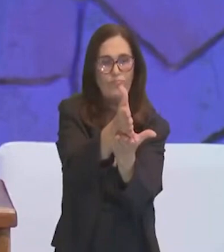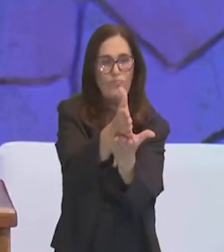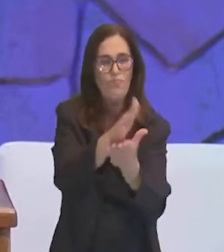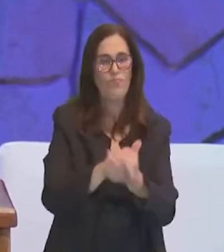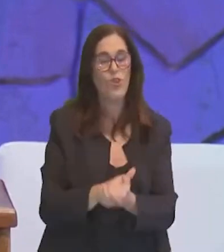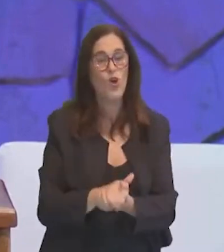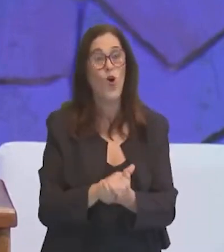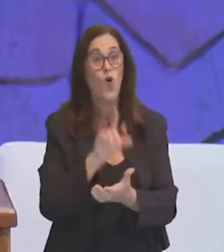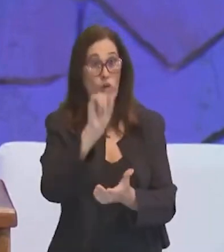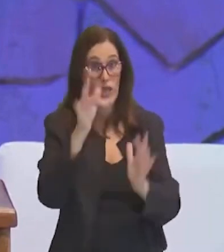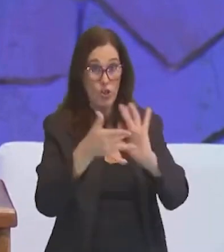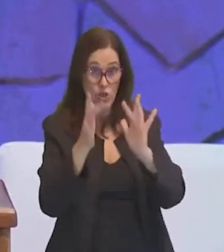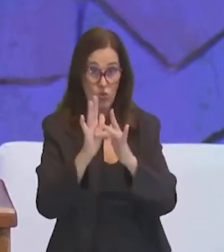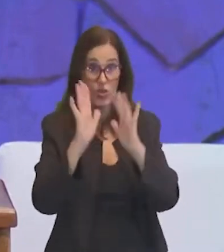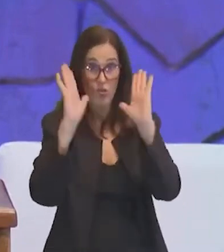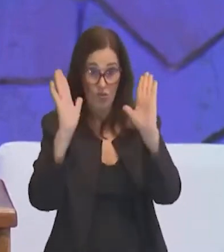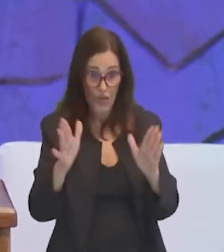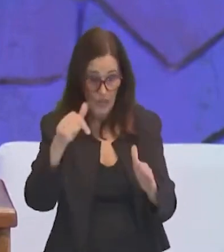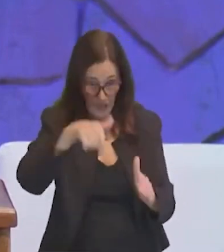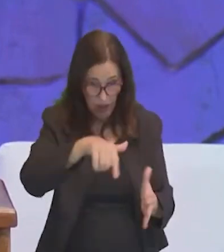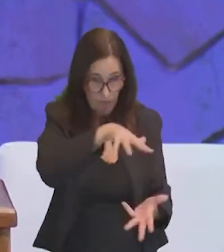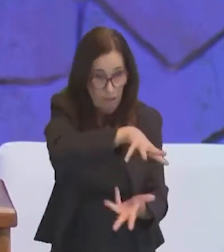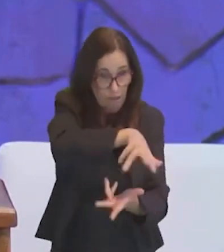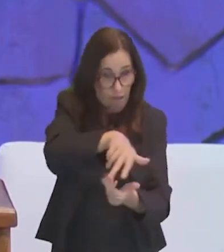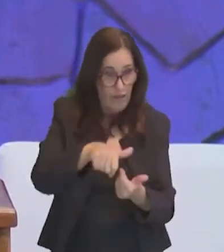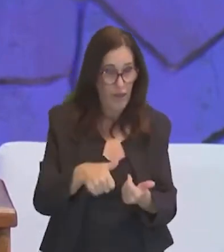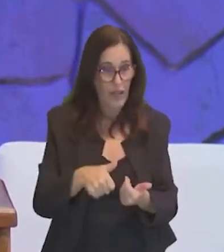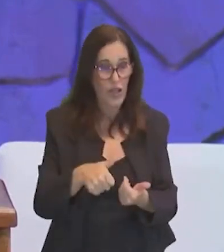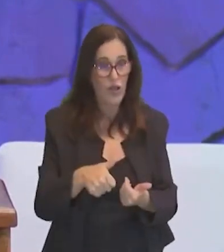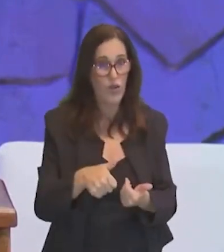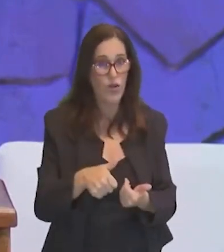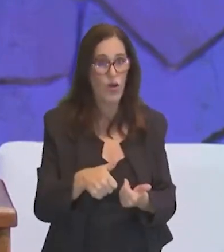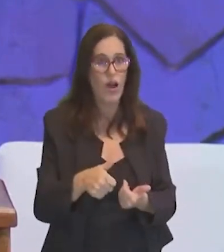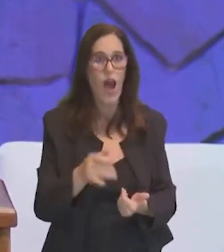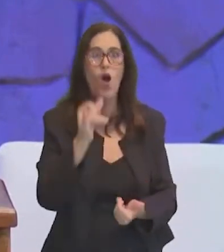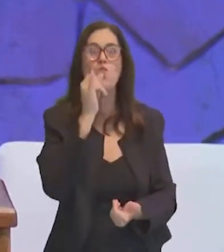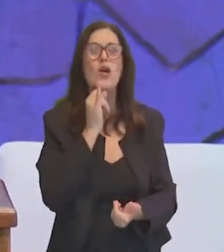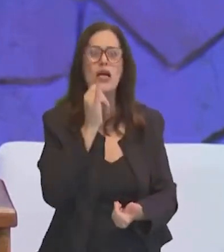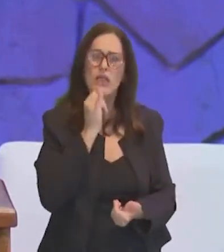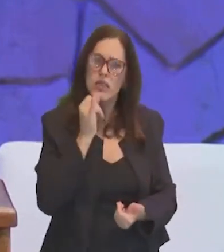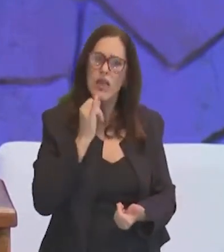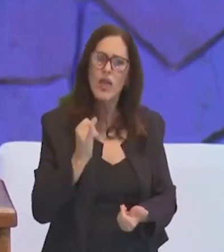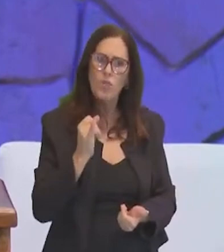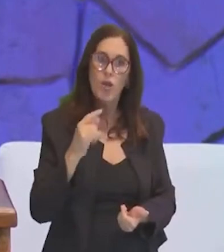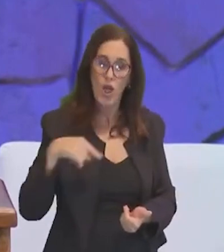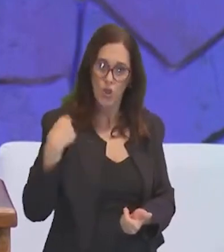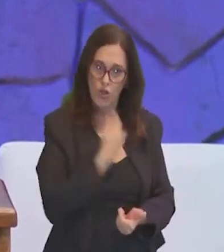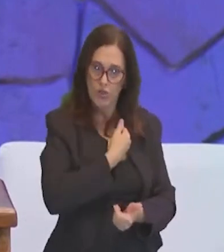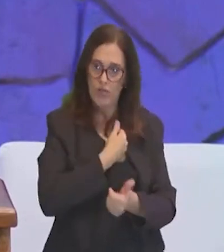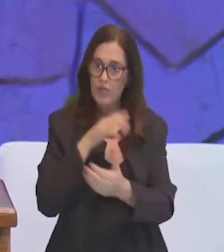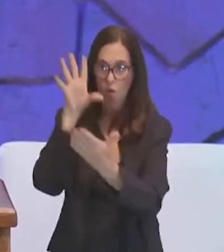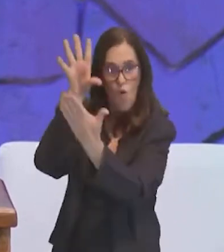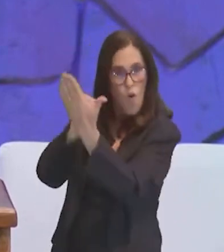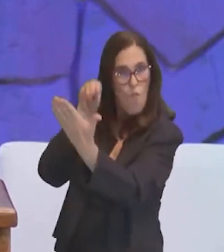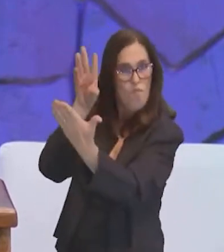O que Jesus fez aqui na terra serve como exemplo que nós devemos seguir